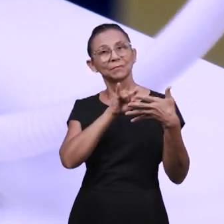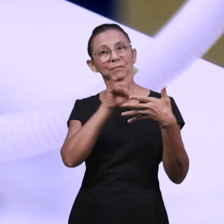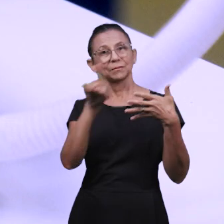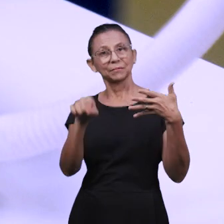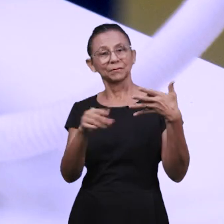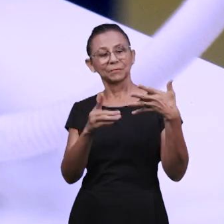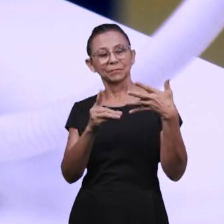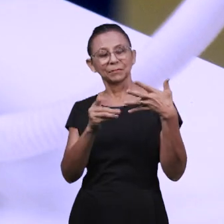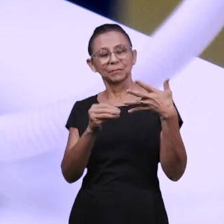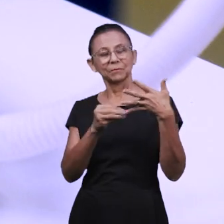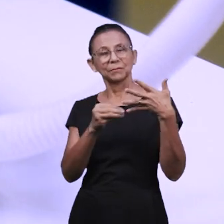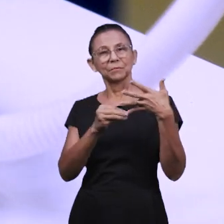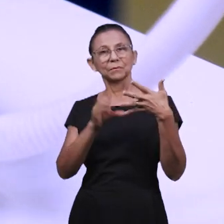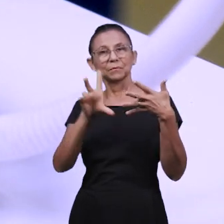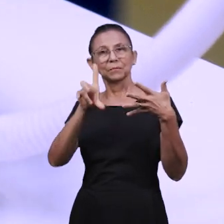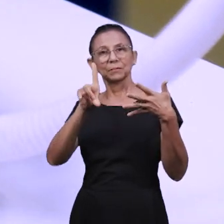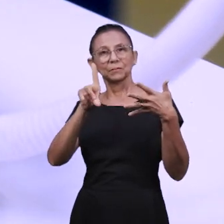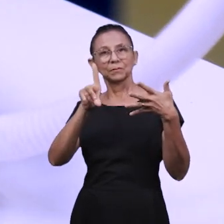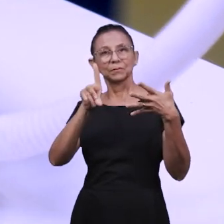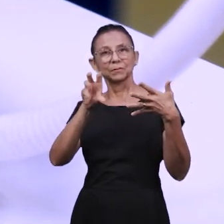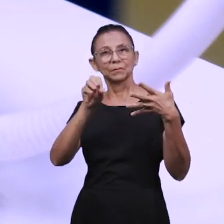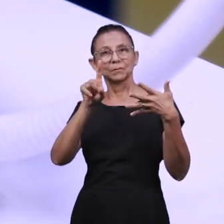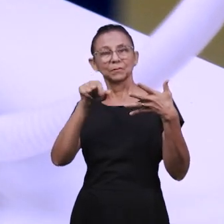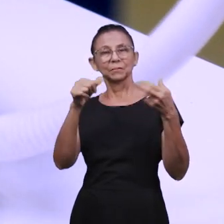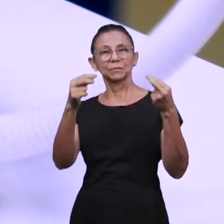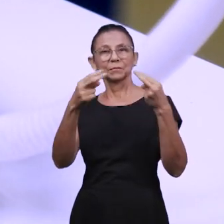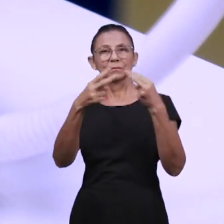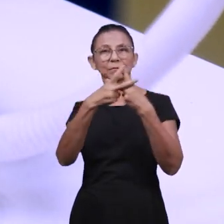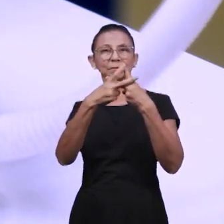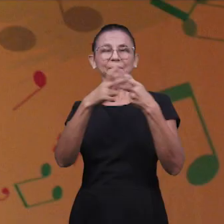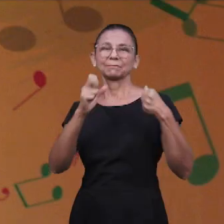e o Dó sustenido.